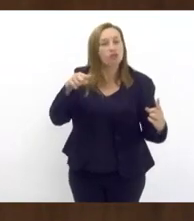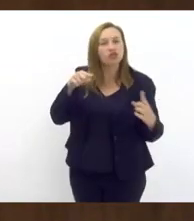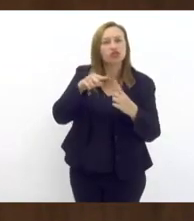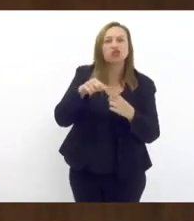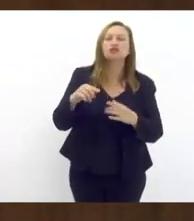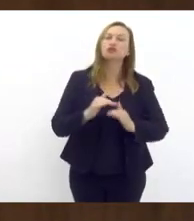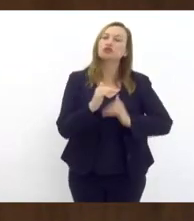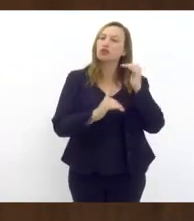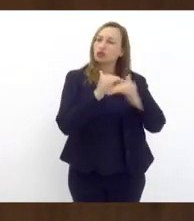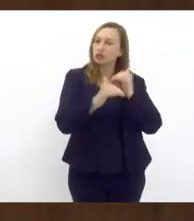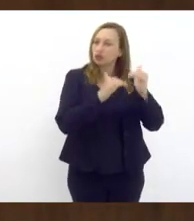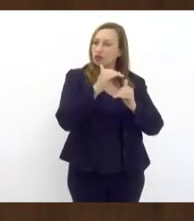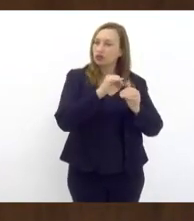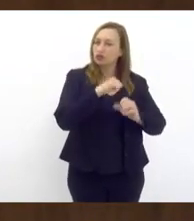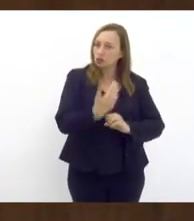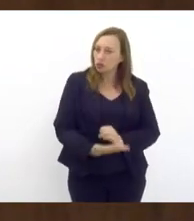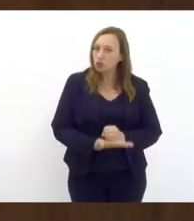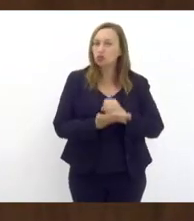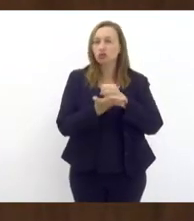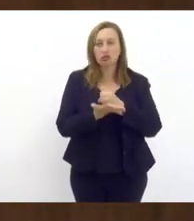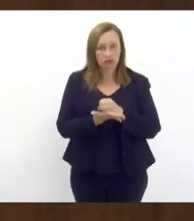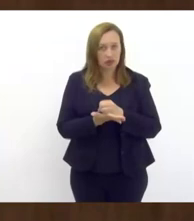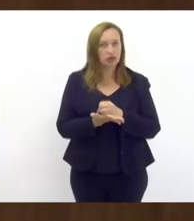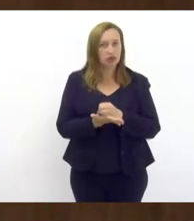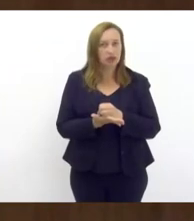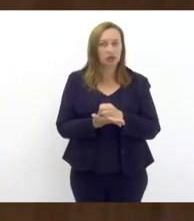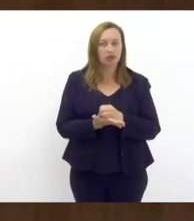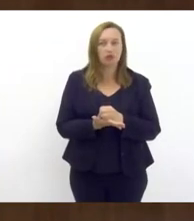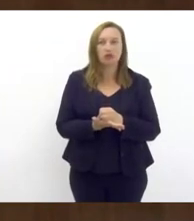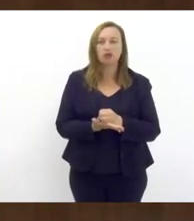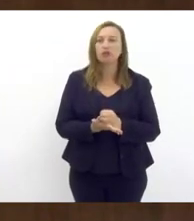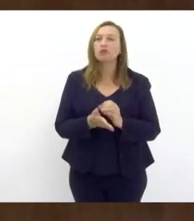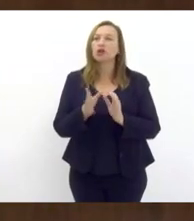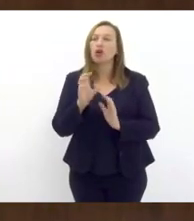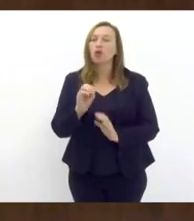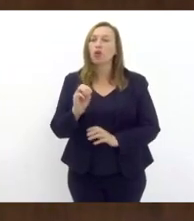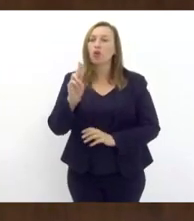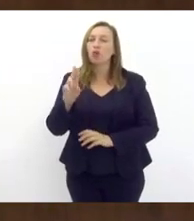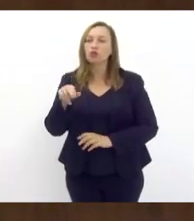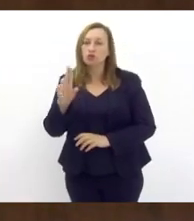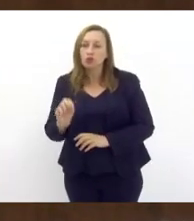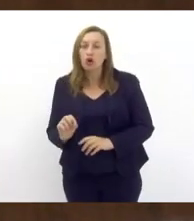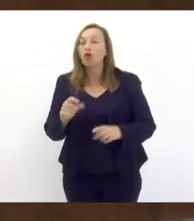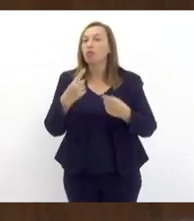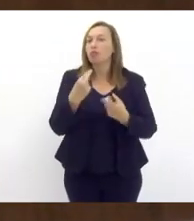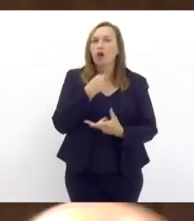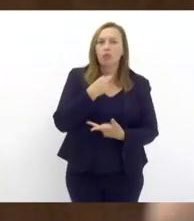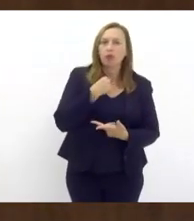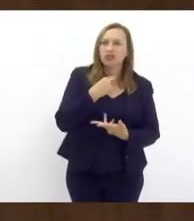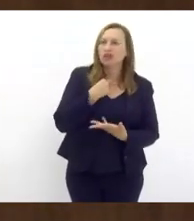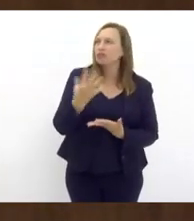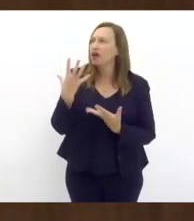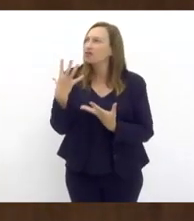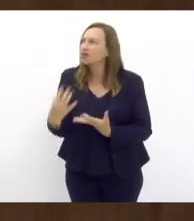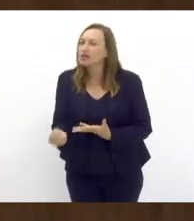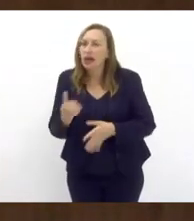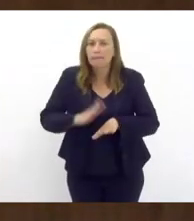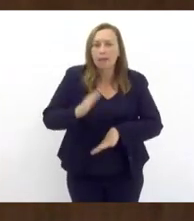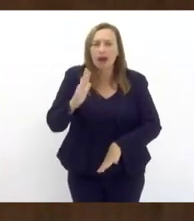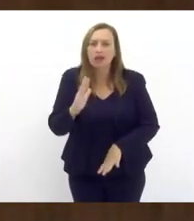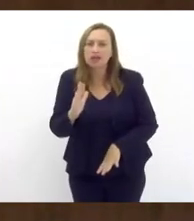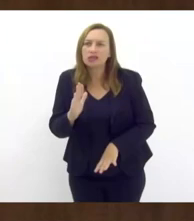de desenvolvimento sustentável previsto pela ONU, porque nós não podemos aceitar